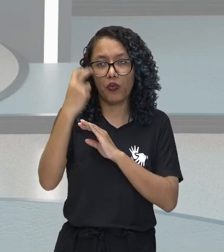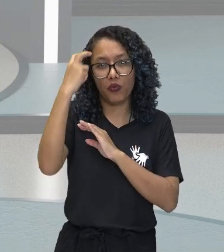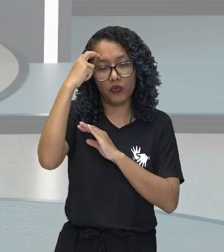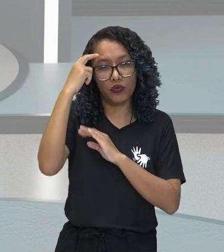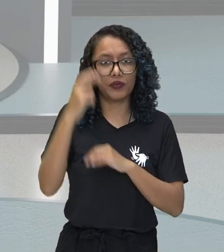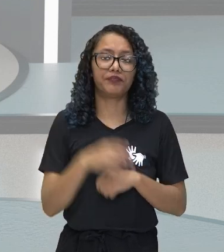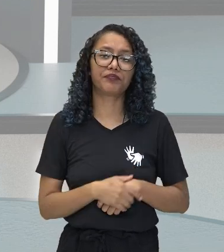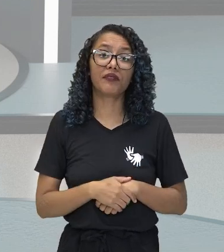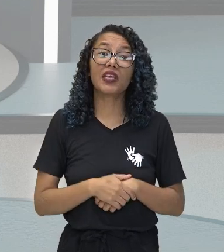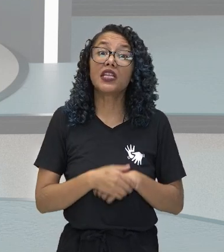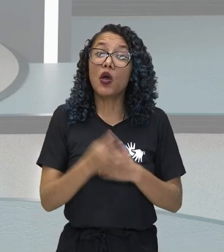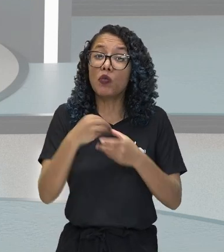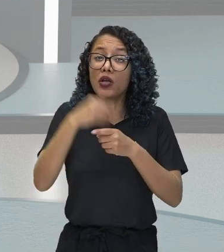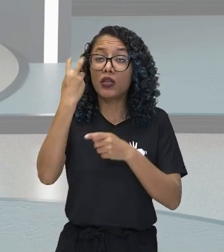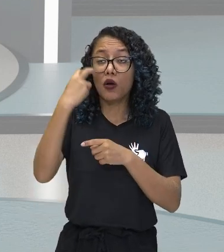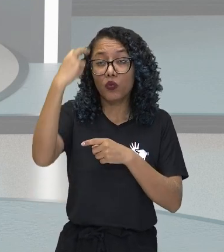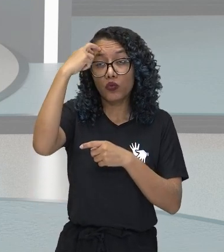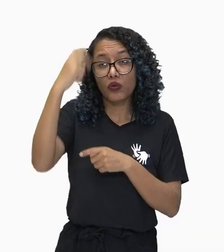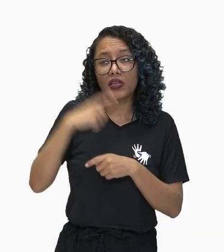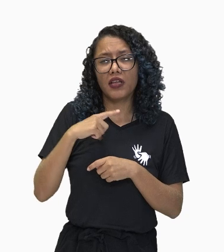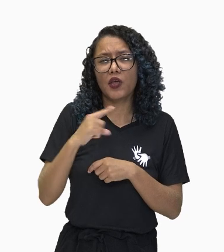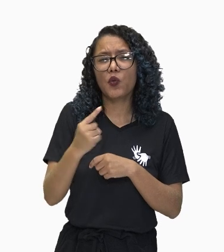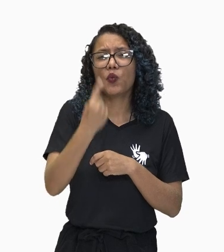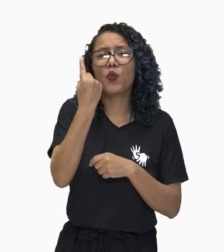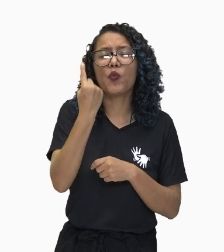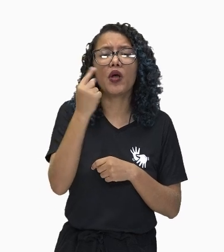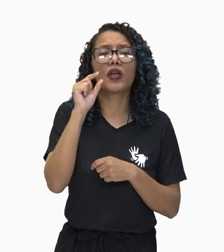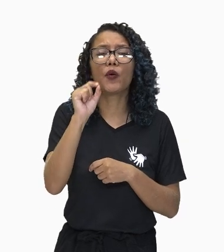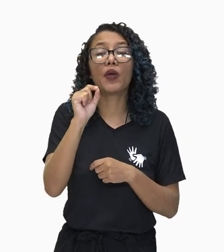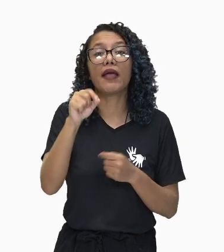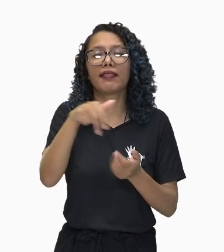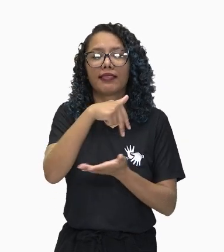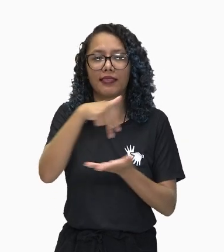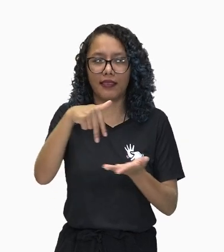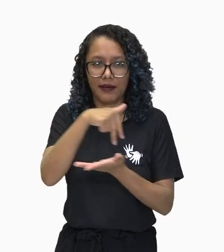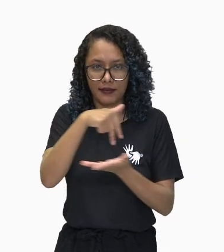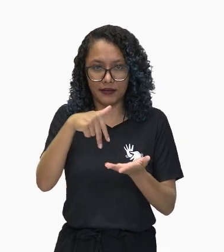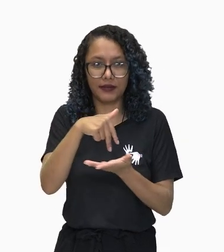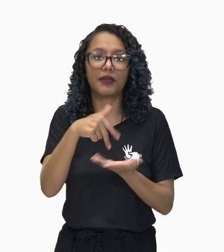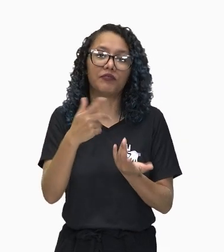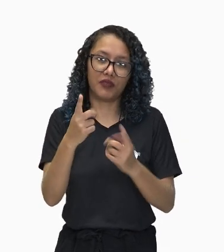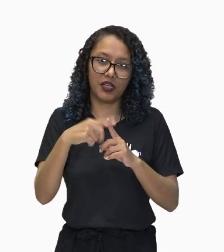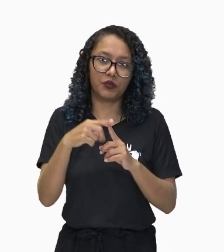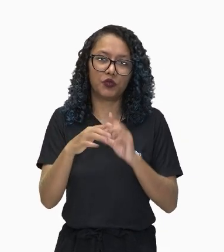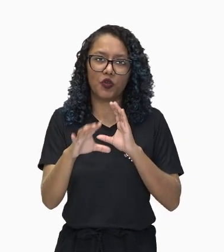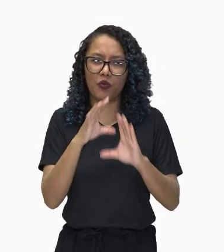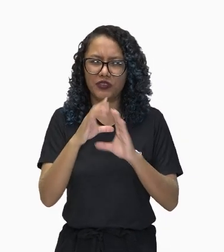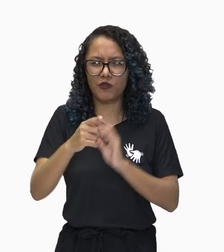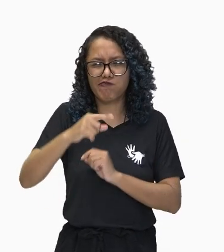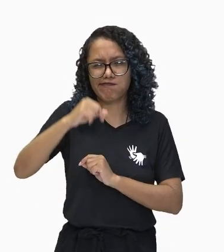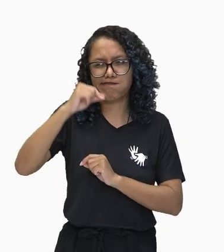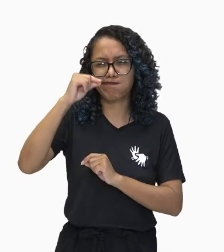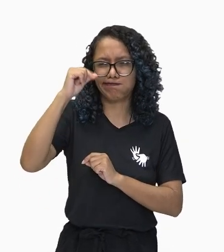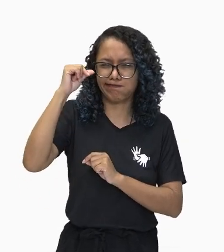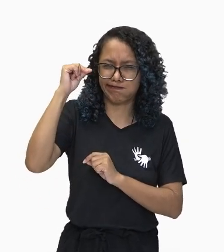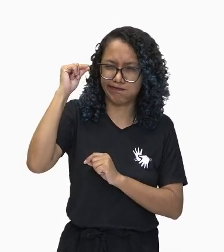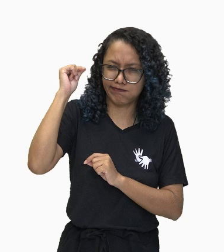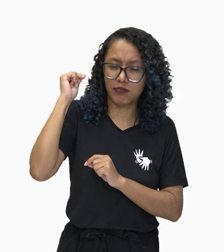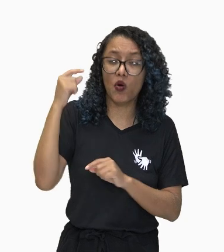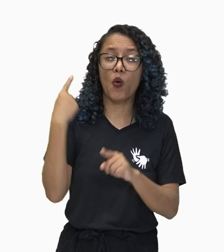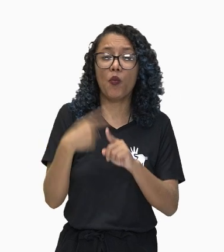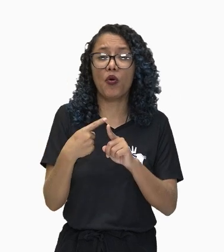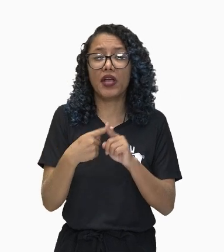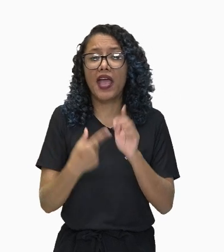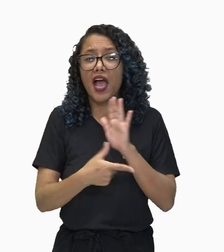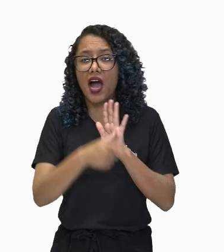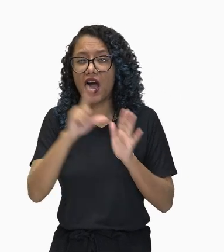não é verdade? A dança é uma das formas de comunicação mais antigas que existem. Pois antes mesmo do homem começar